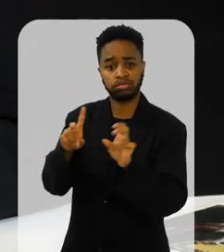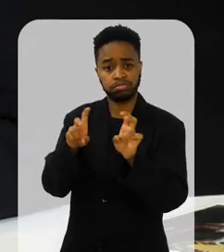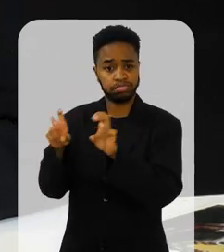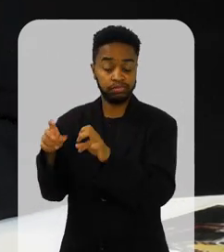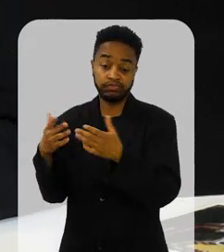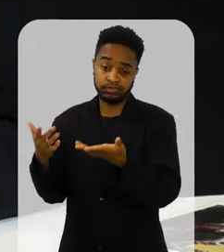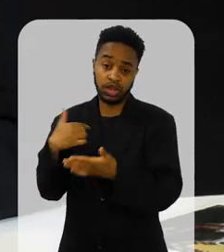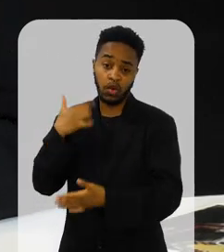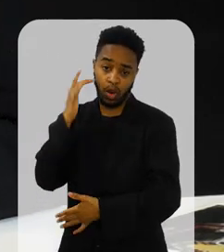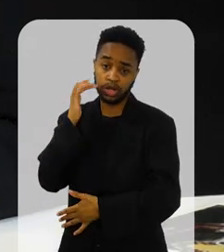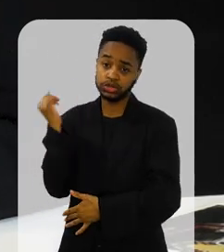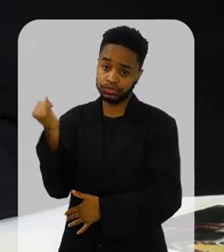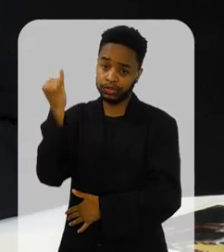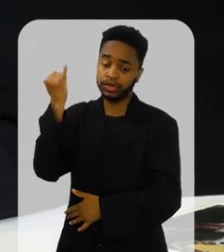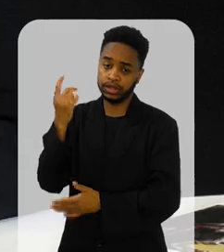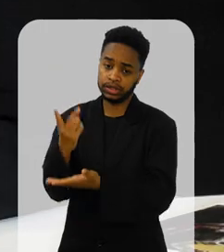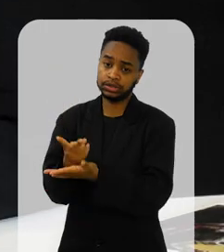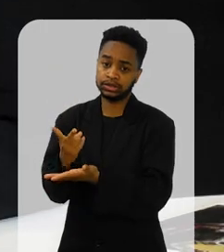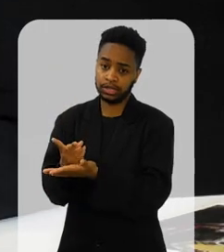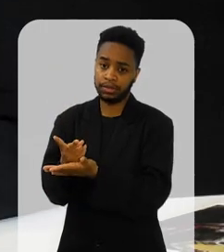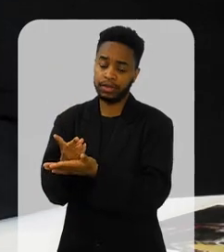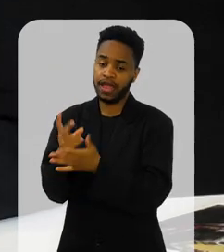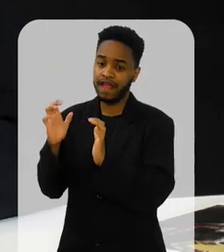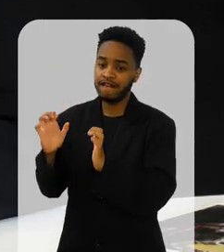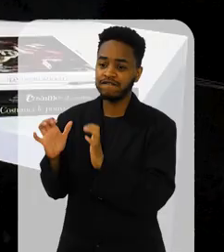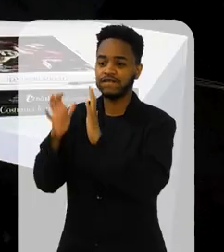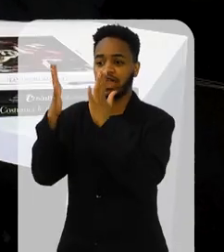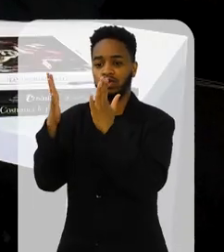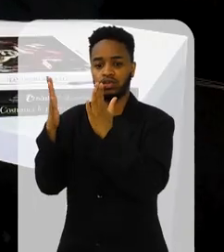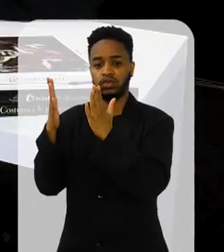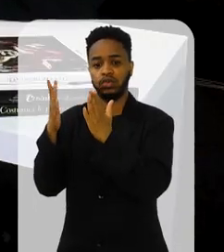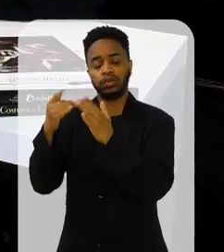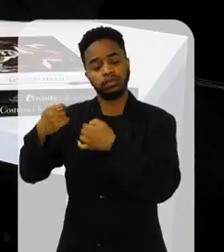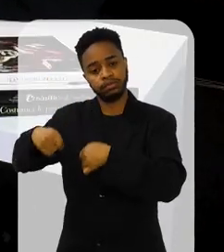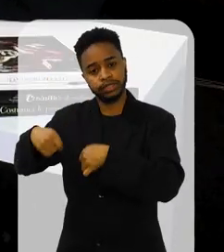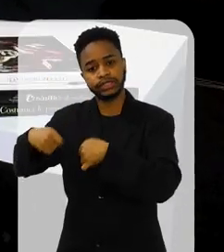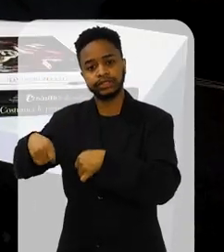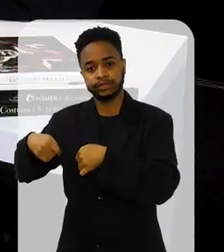mudou? Eu acho importante em toda e qualquer festa